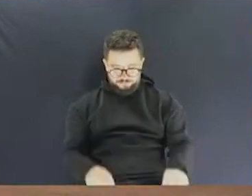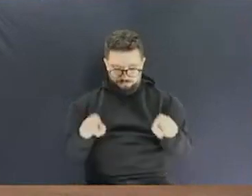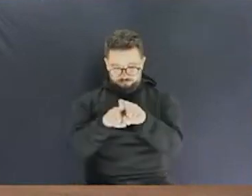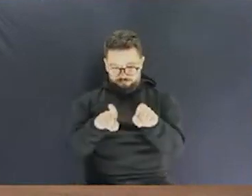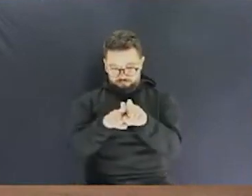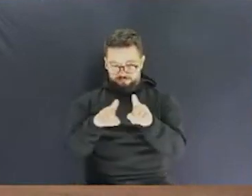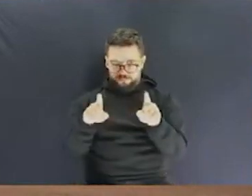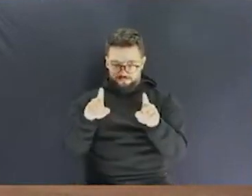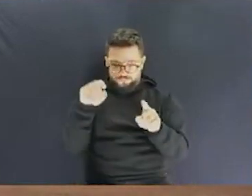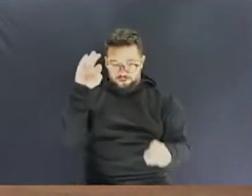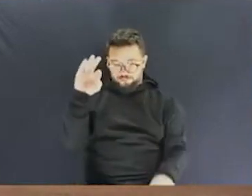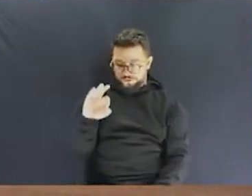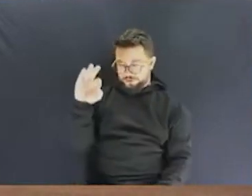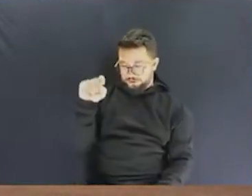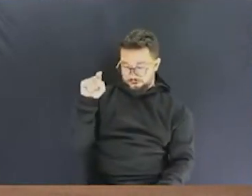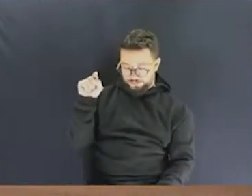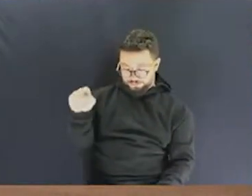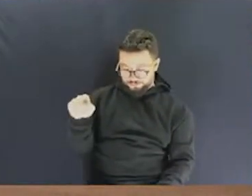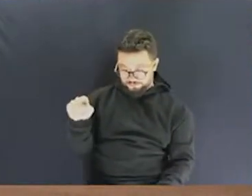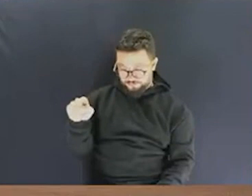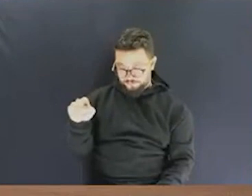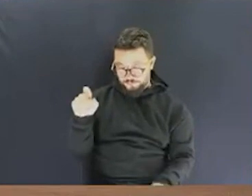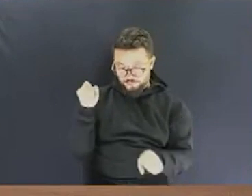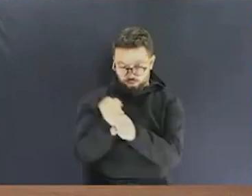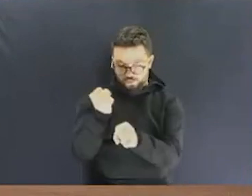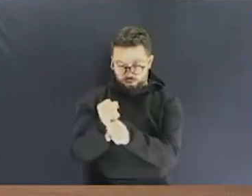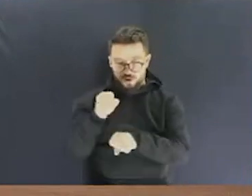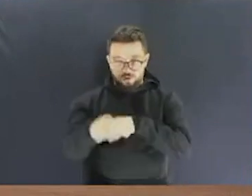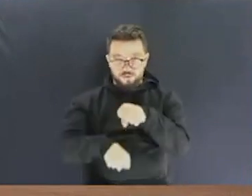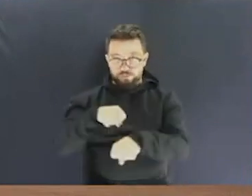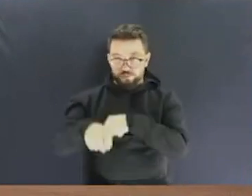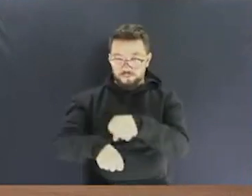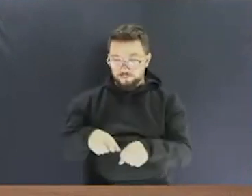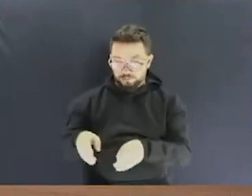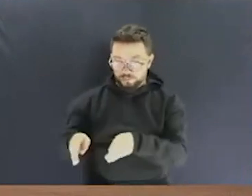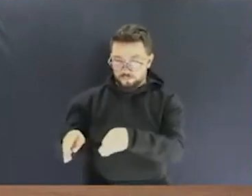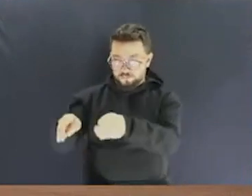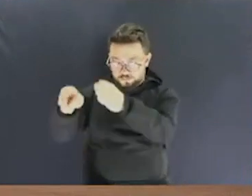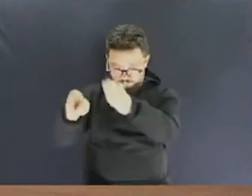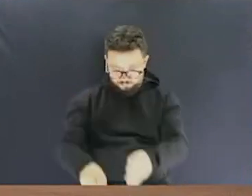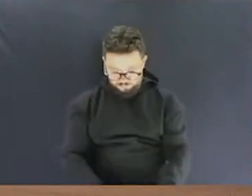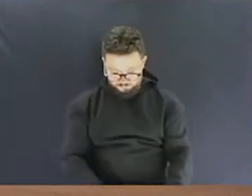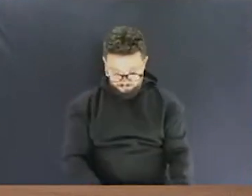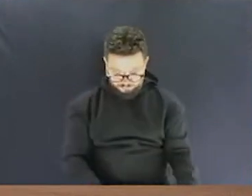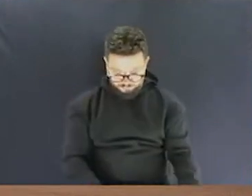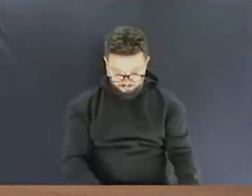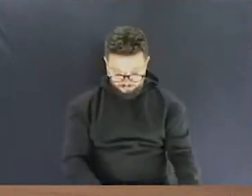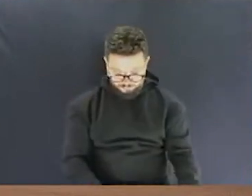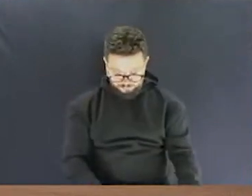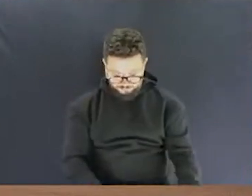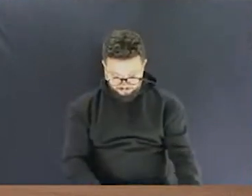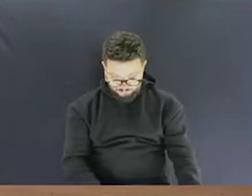percentual das quantidade de ciclovias que foi colocado como metas, do caminhar melhor, das calçadas, né, que são áreas que a